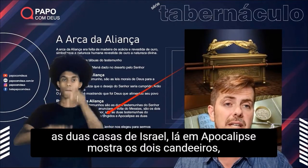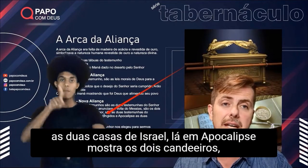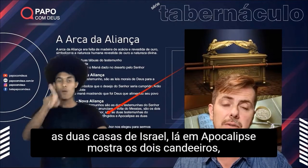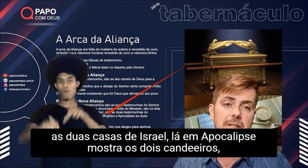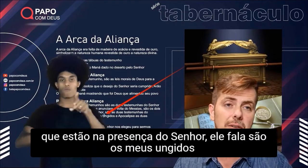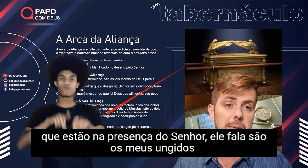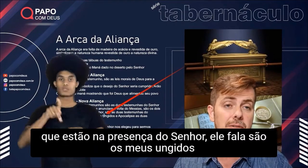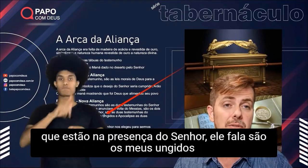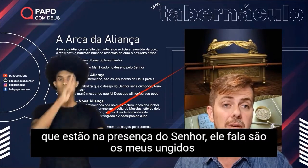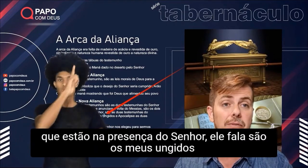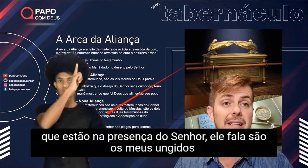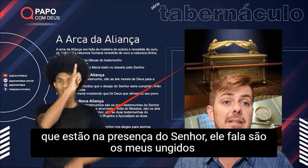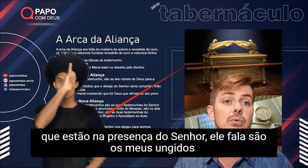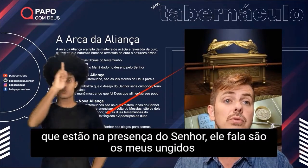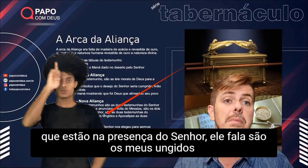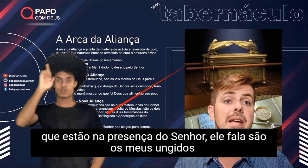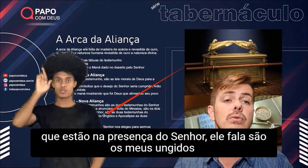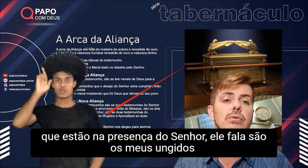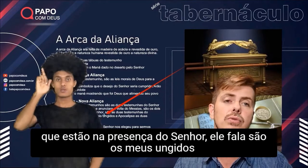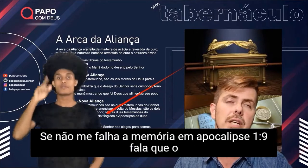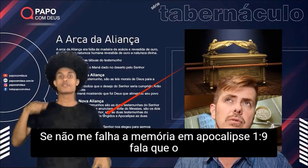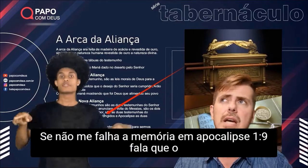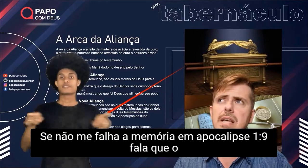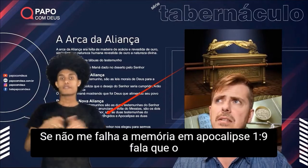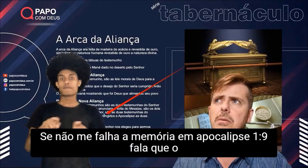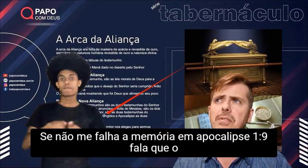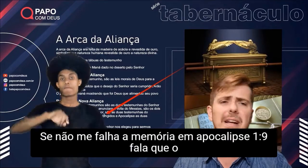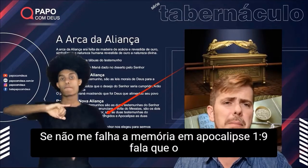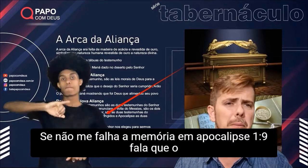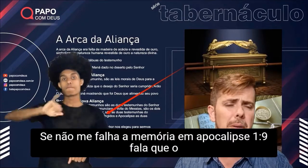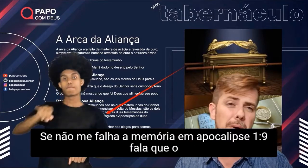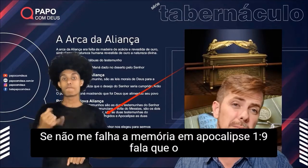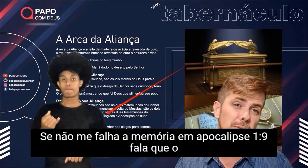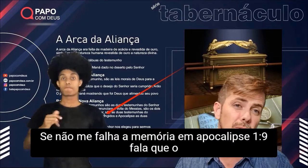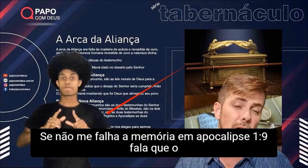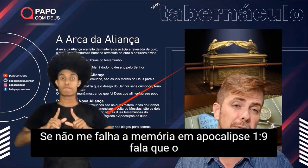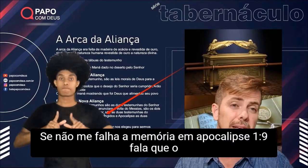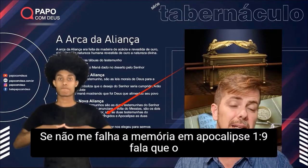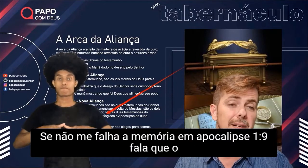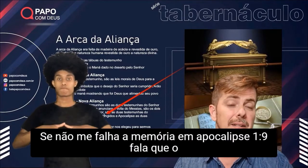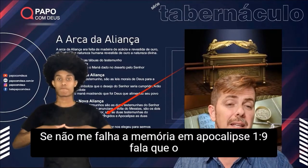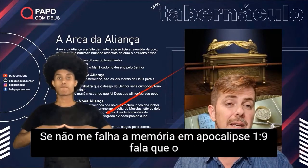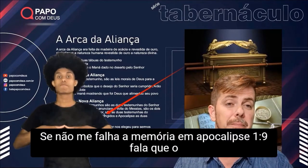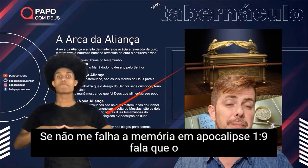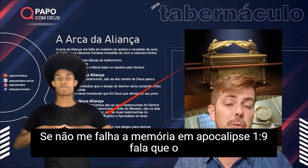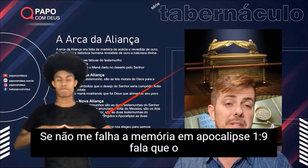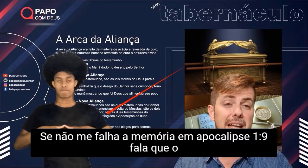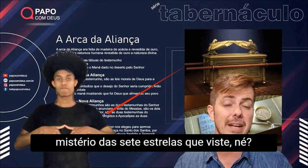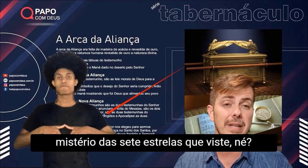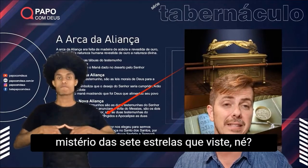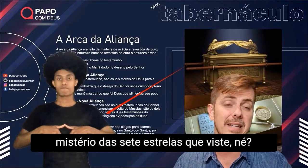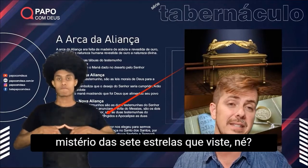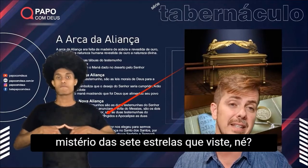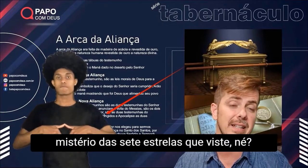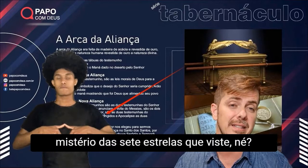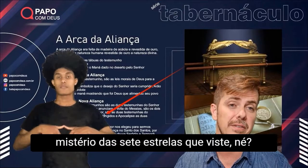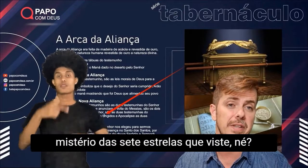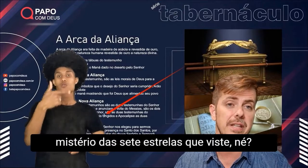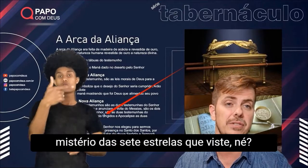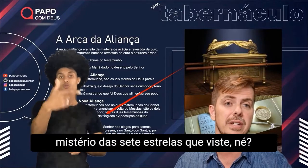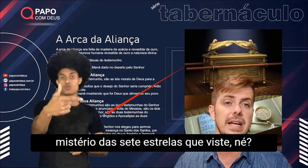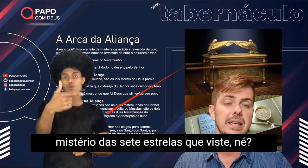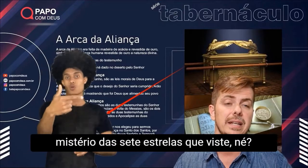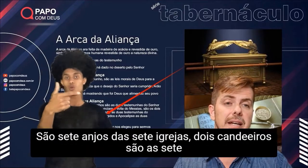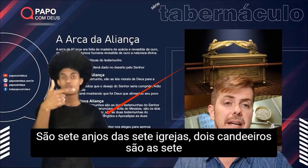dois candeeiros que estão na presença do Senhor, fala, são os meus ungidos. Se eu não me falha a memória, Apocalipse 1:9 fala que o mistério das 7 estrelas